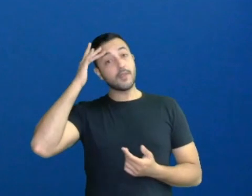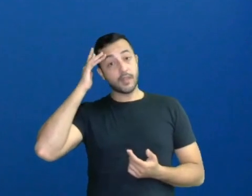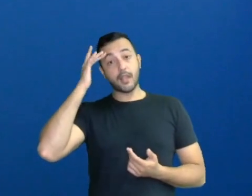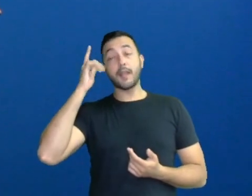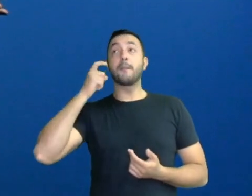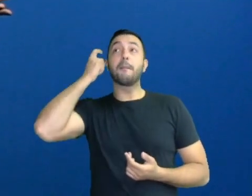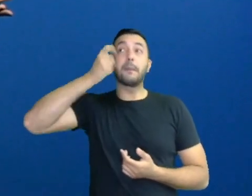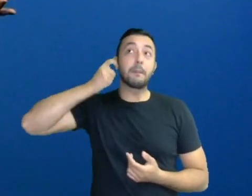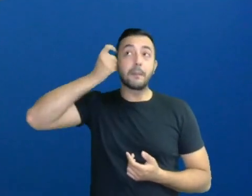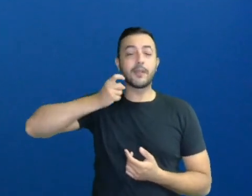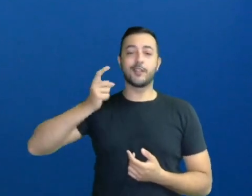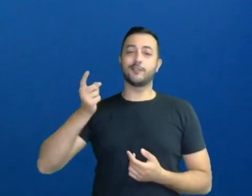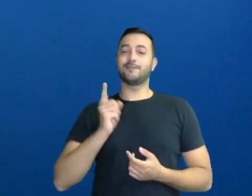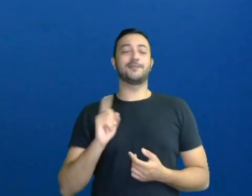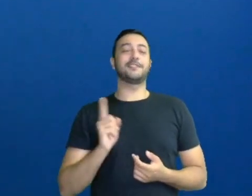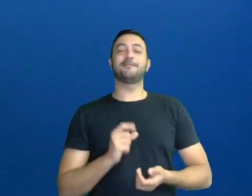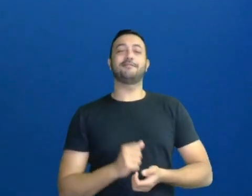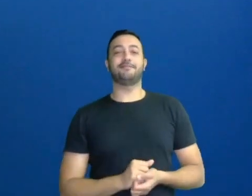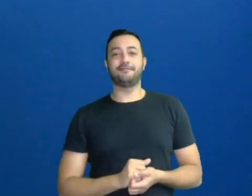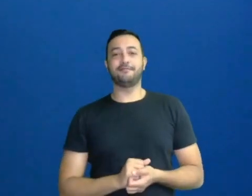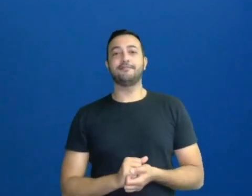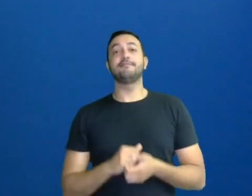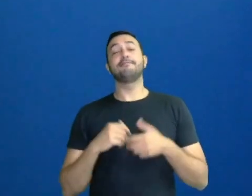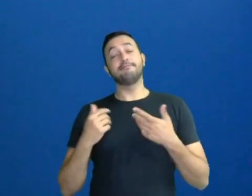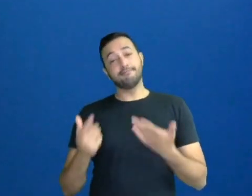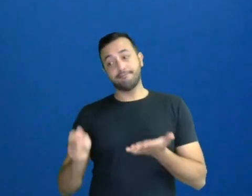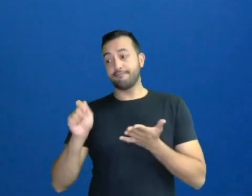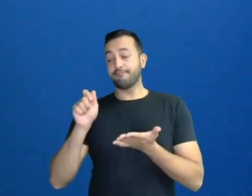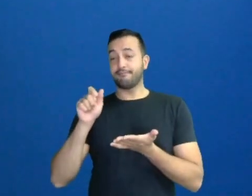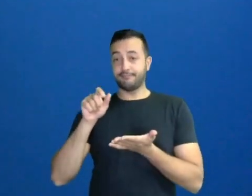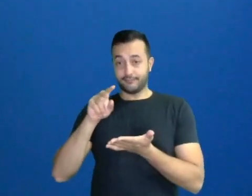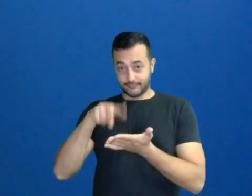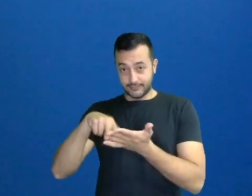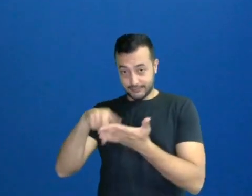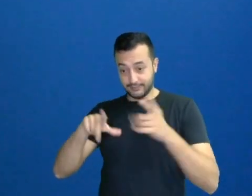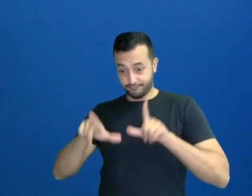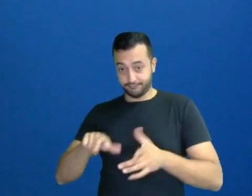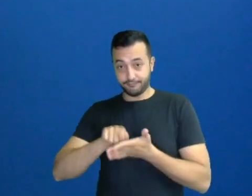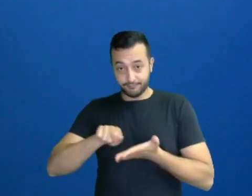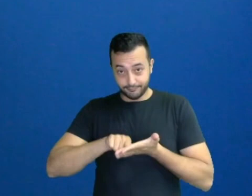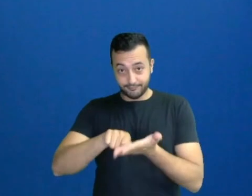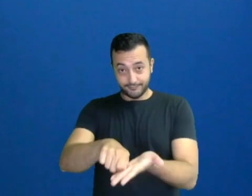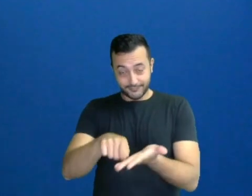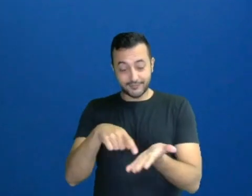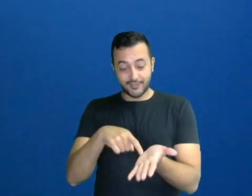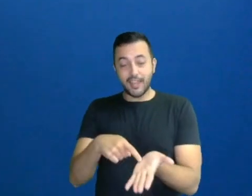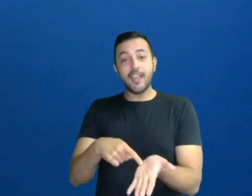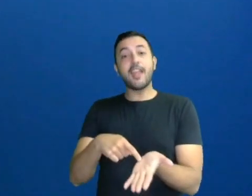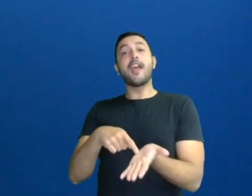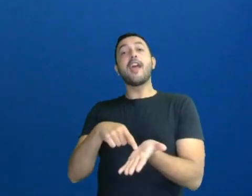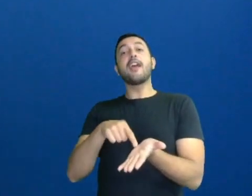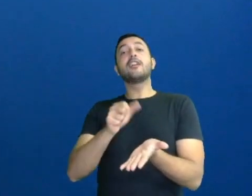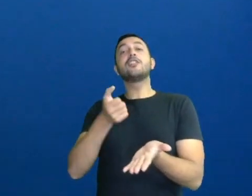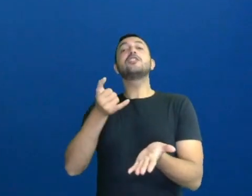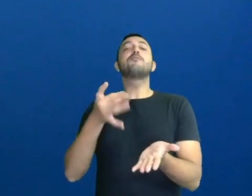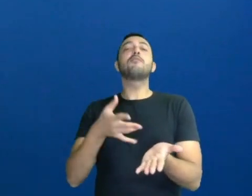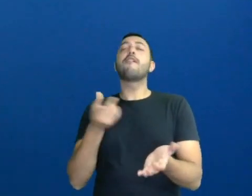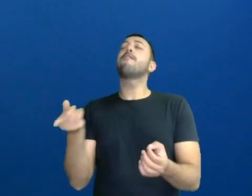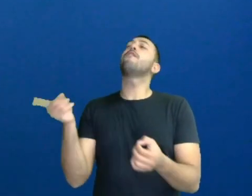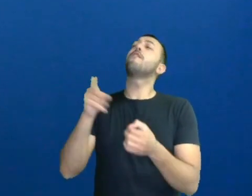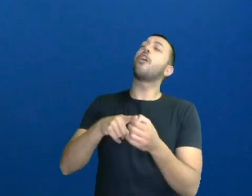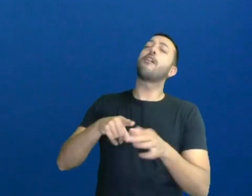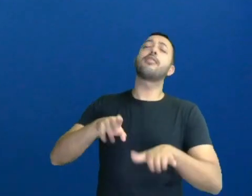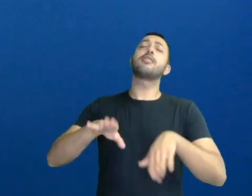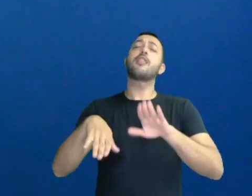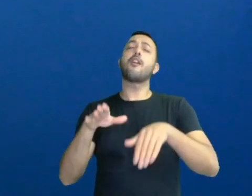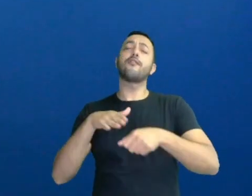pessoas não fiquem preocupadas né Então nesse bilhete que eu acabei de ler para vocês a pessoa disse que voltava para o